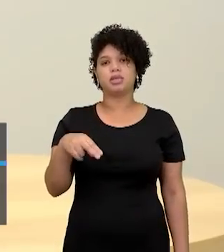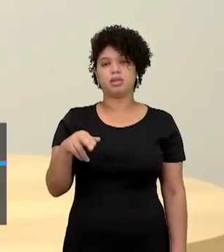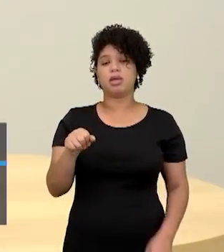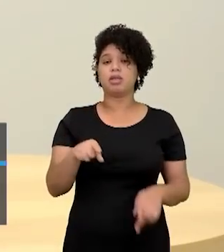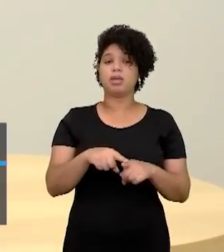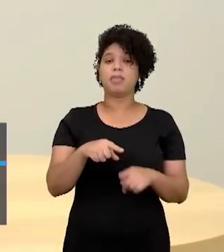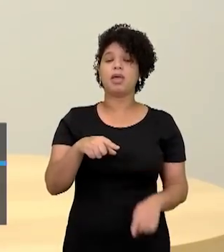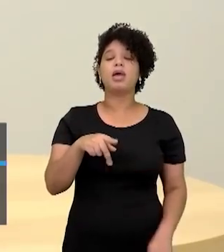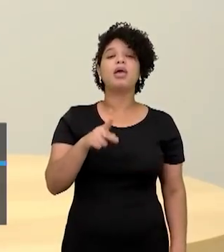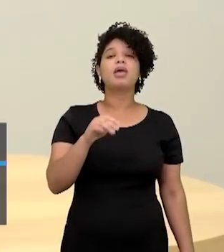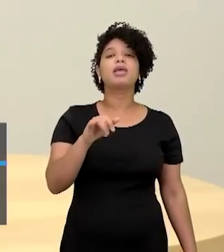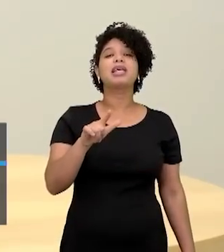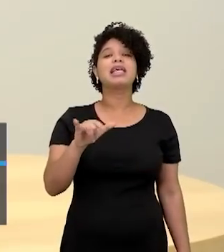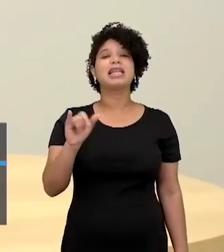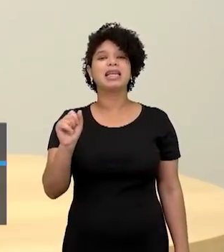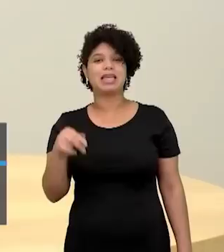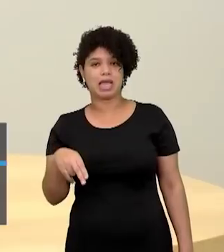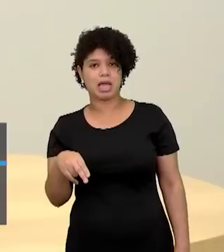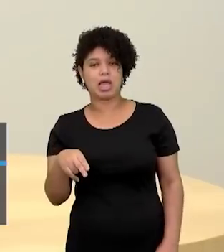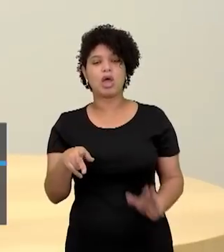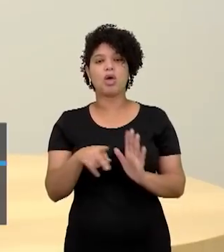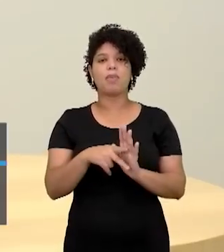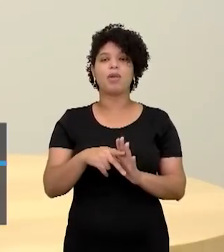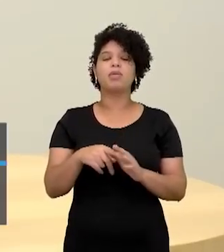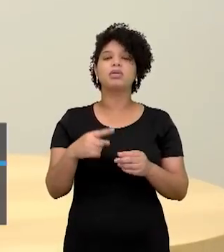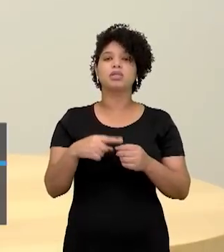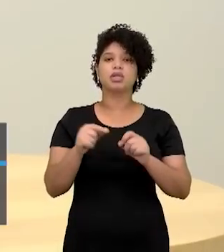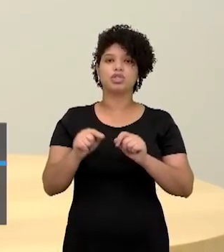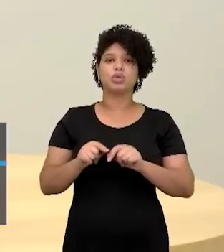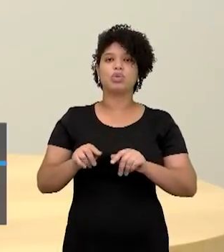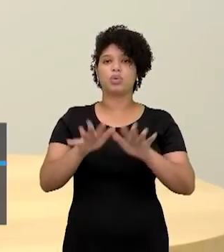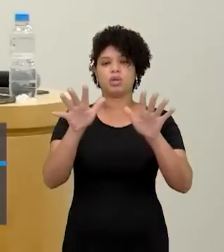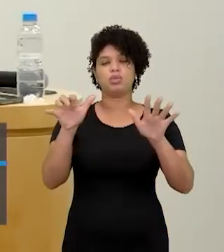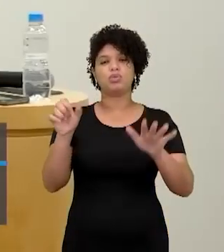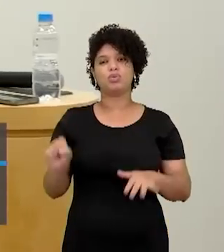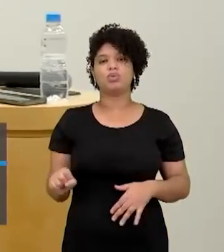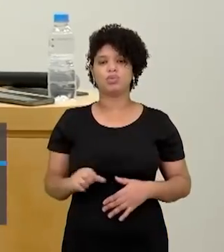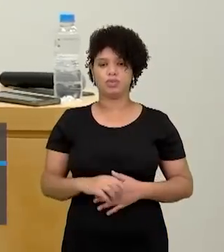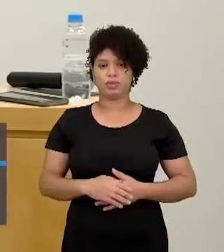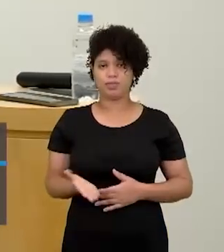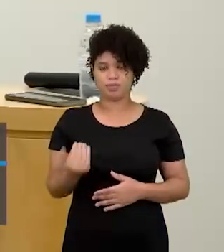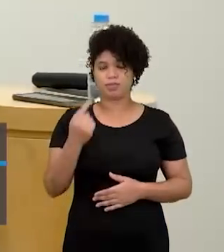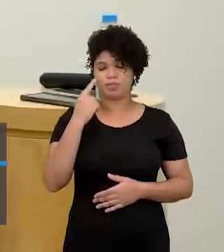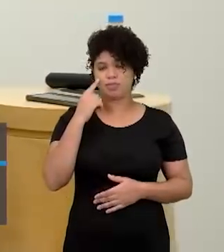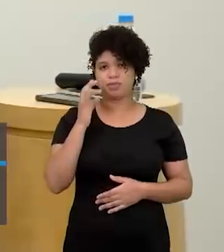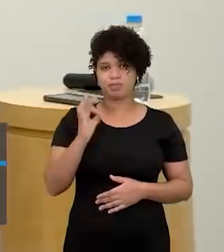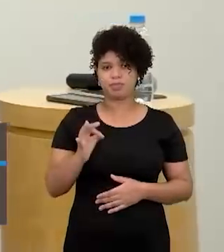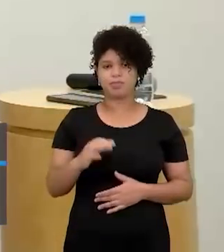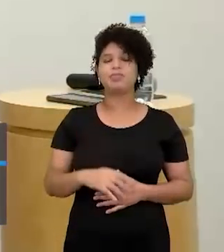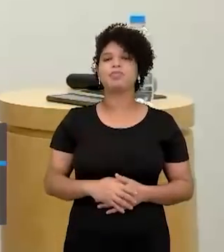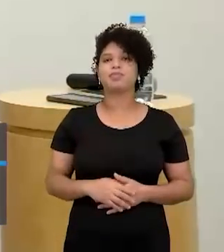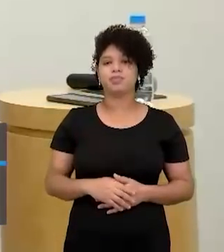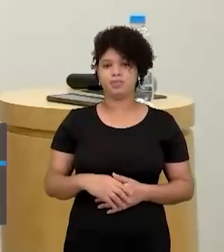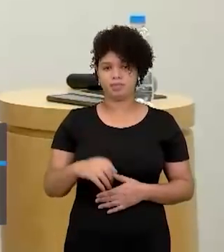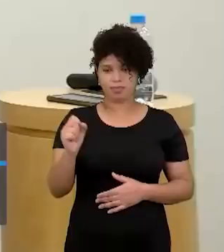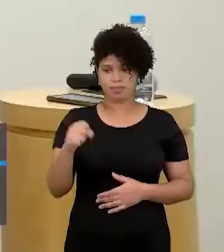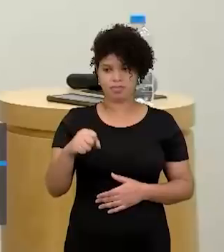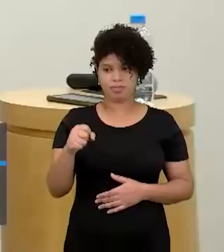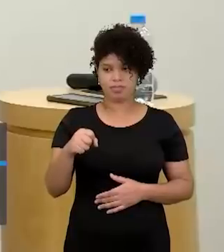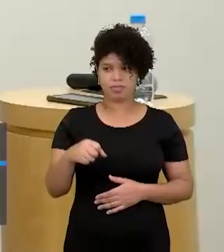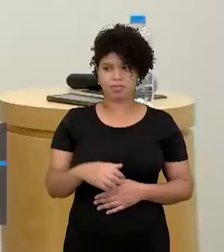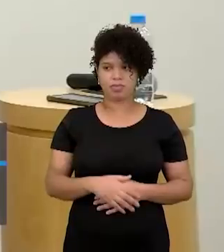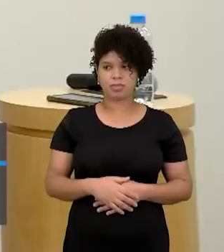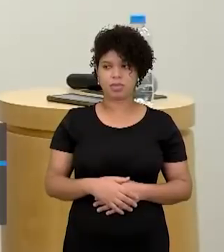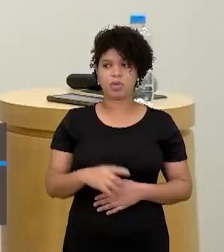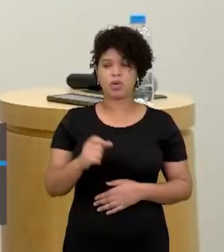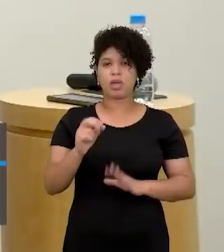é aluno da professora Viviane, lá de Guarulhos Sul. Vamos conferir? Vamos sim. Então, lembra, falou em produto notável, tem que saber que existe